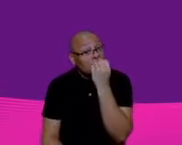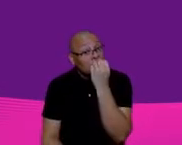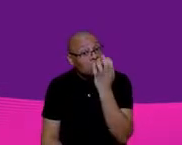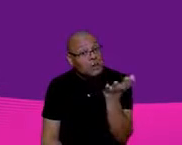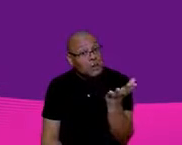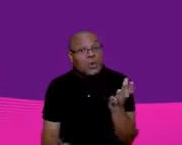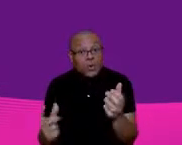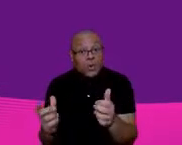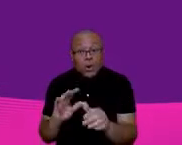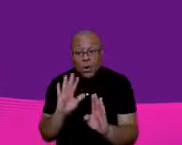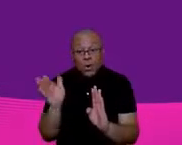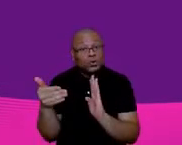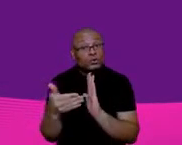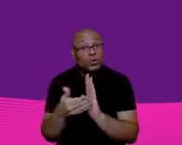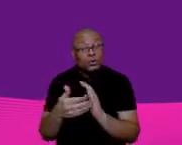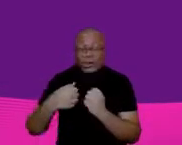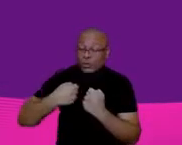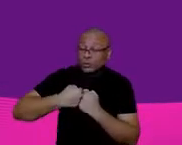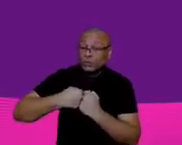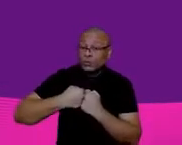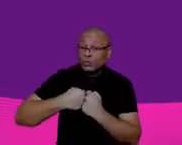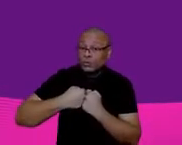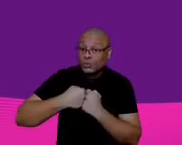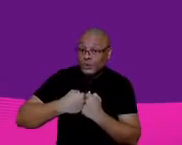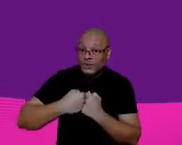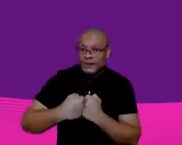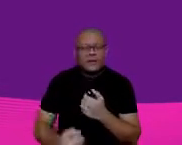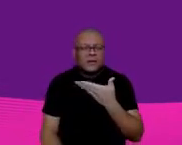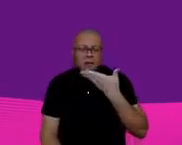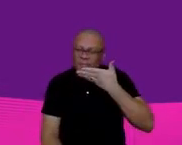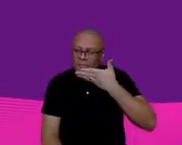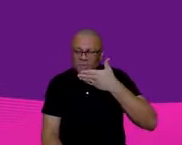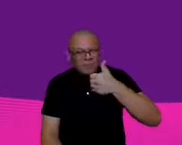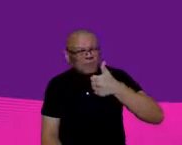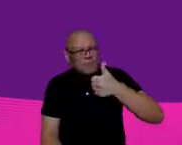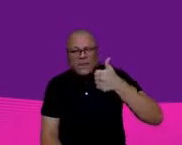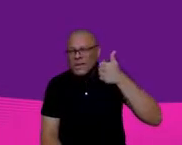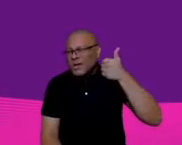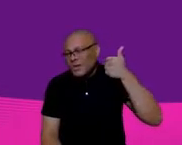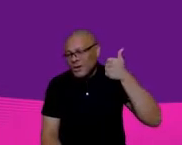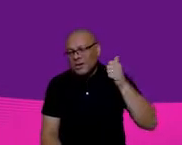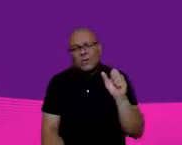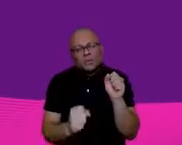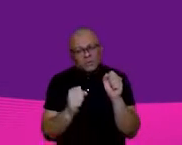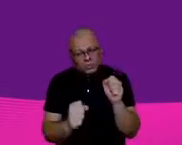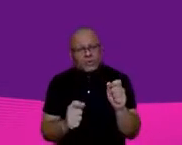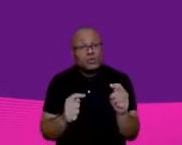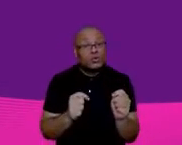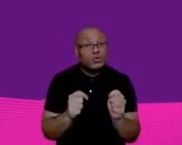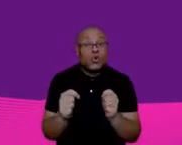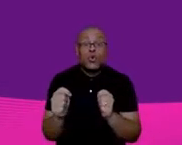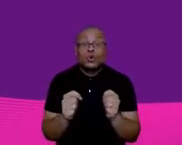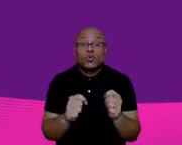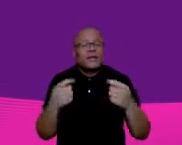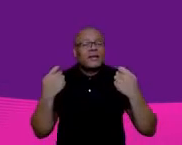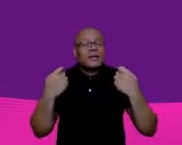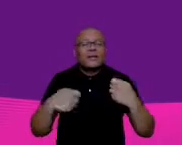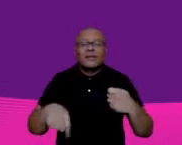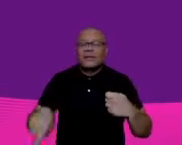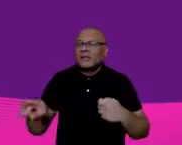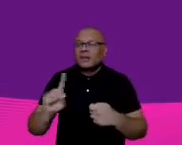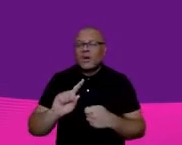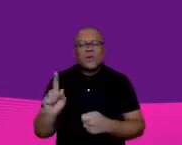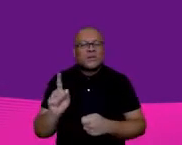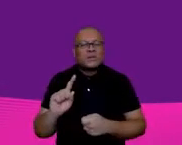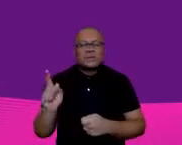de joelho. Os desfechos são muito melhores, nós podemos controlar, não precisamos fazer grandes